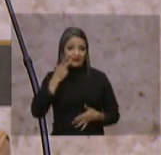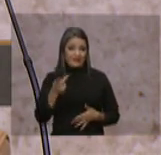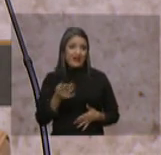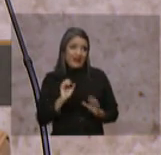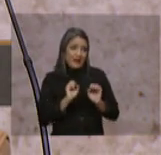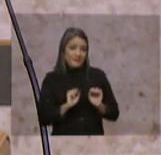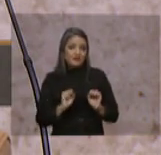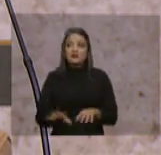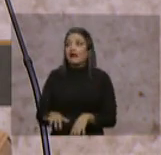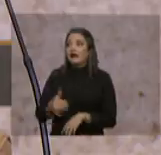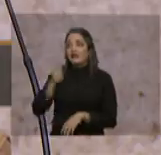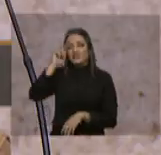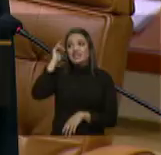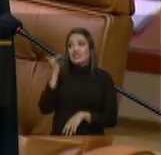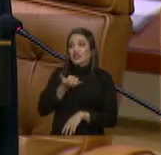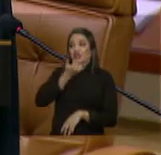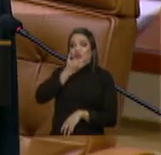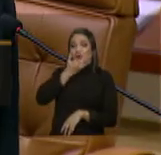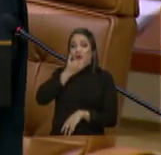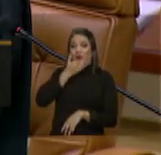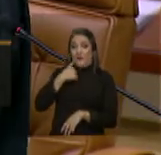de participar